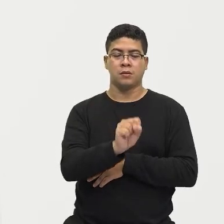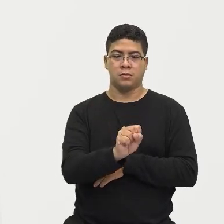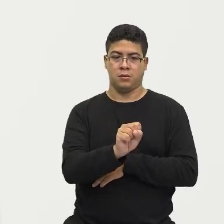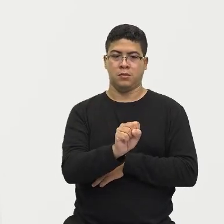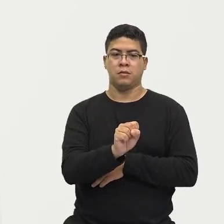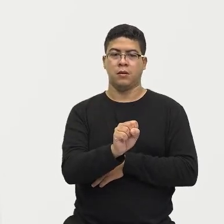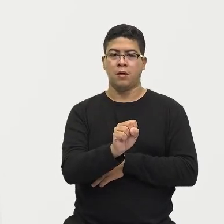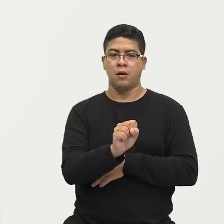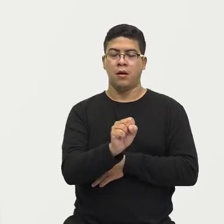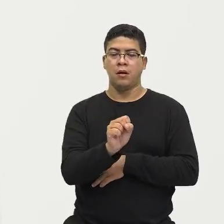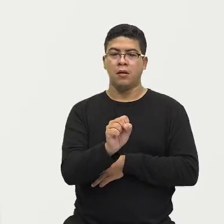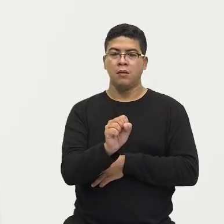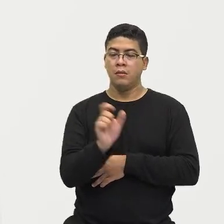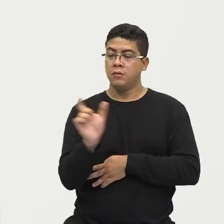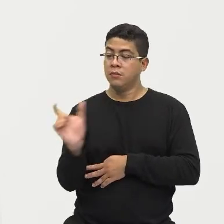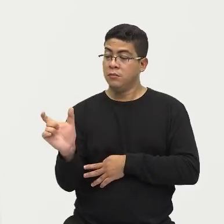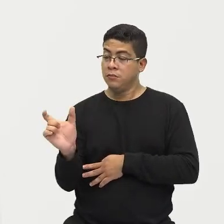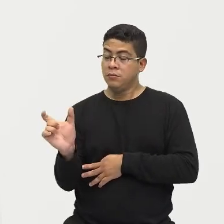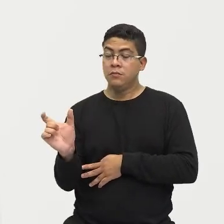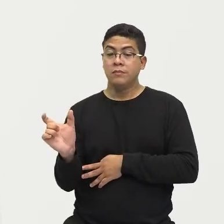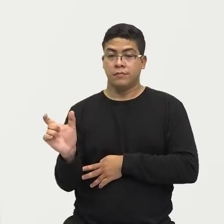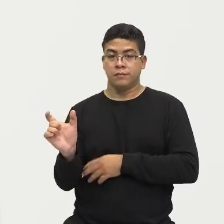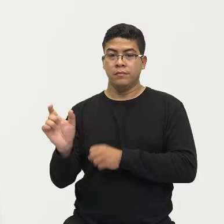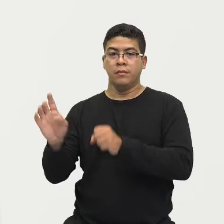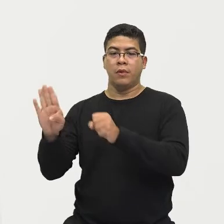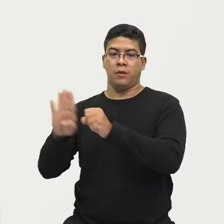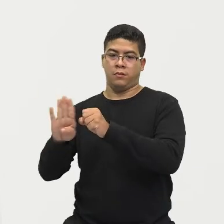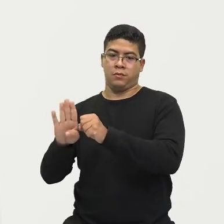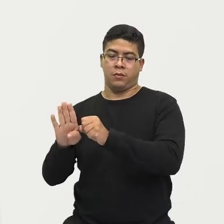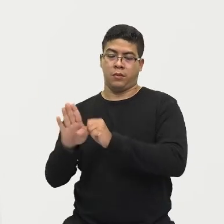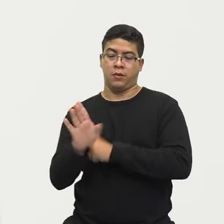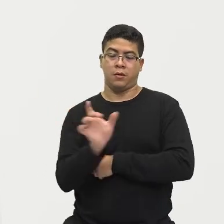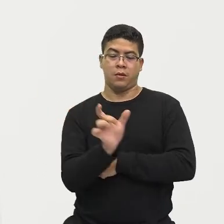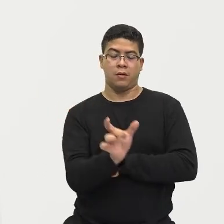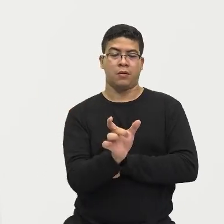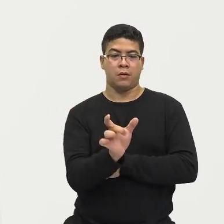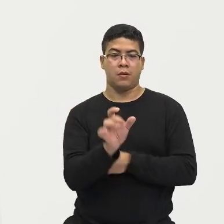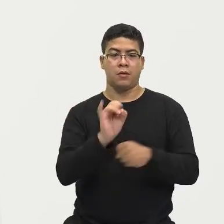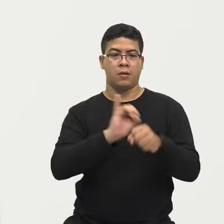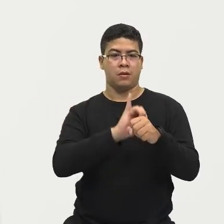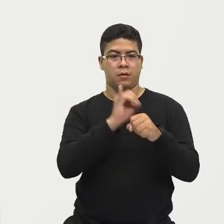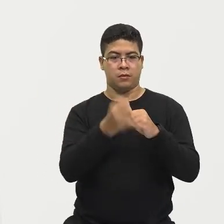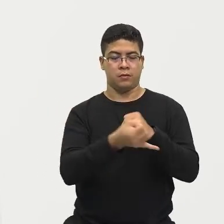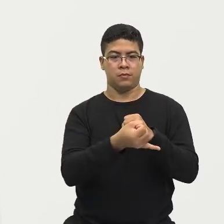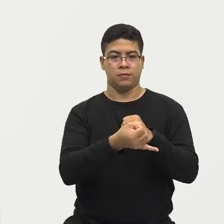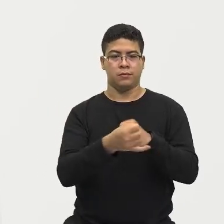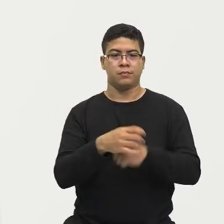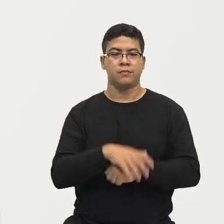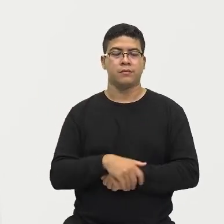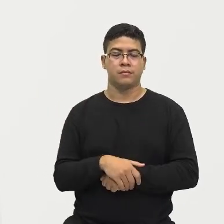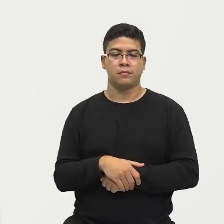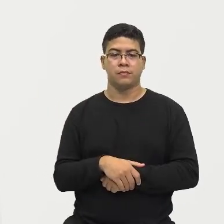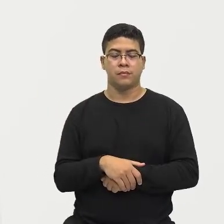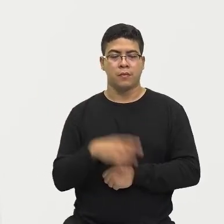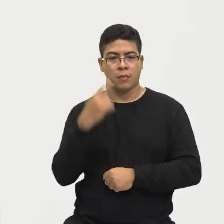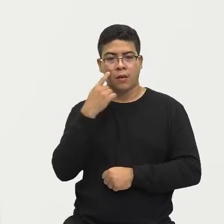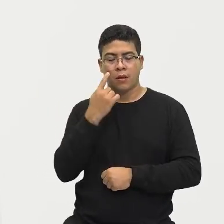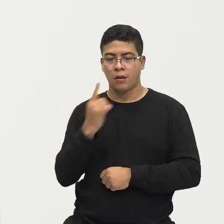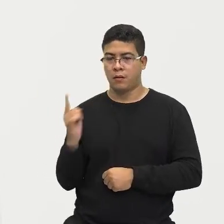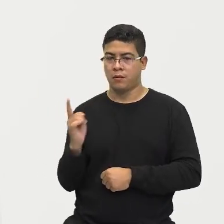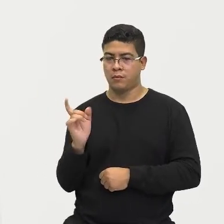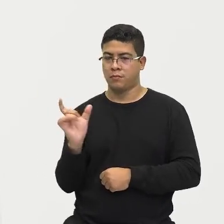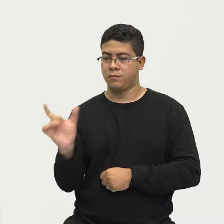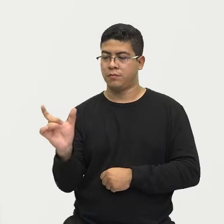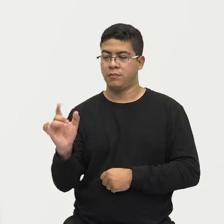temos o adjetivo. Agora vamos ver ao contrário não. Aqui, ó, indivíduo. Substantivo, você fala